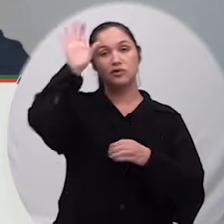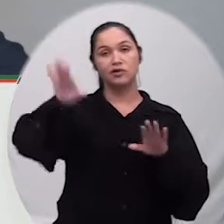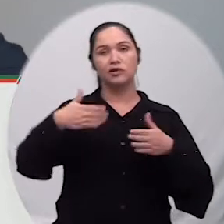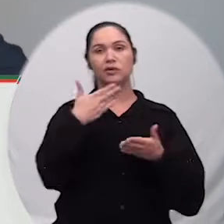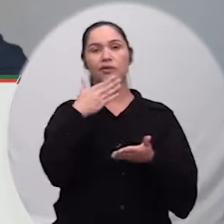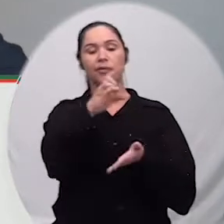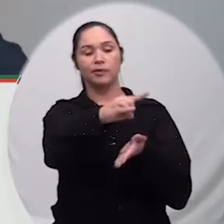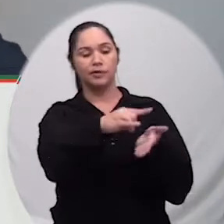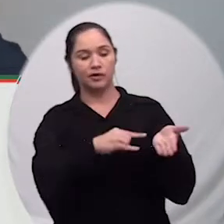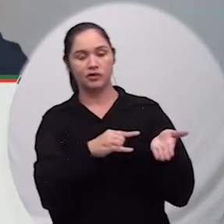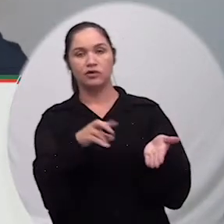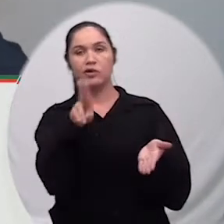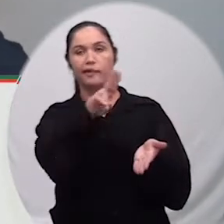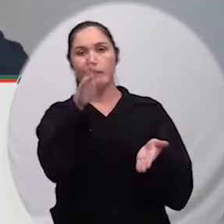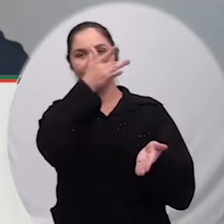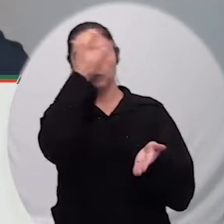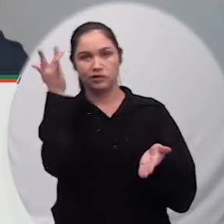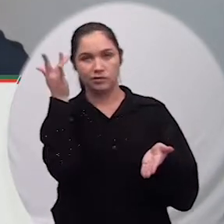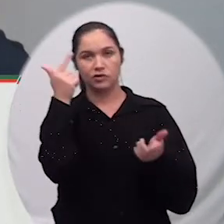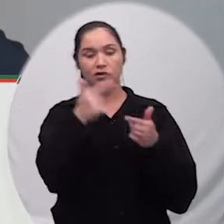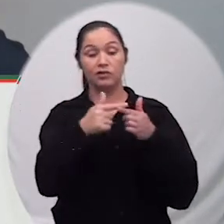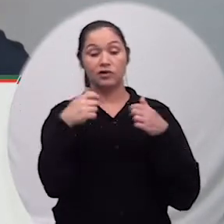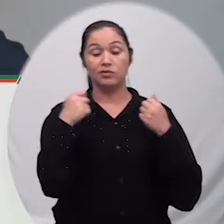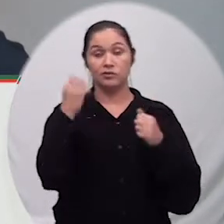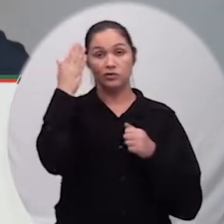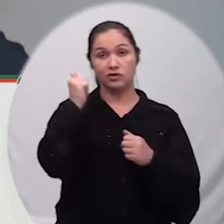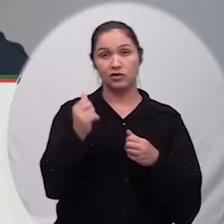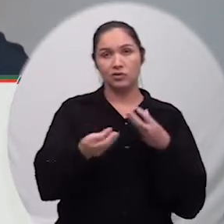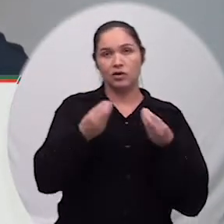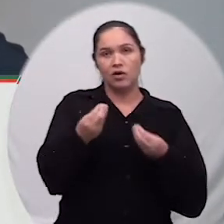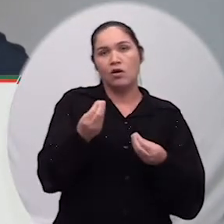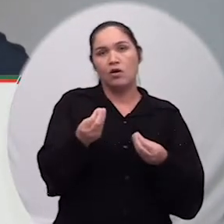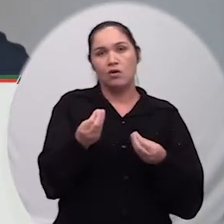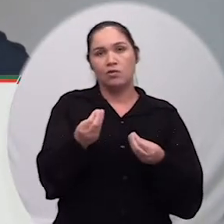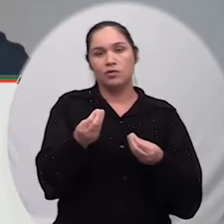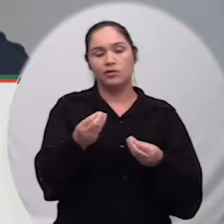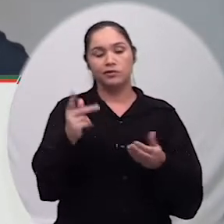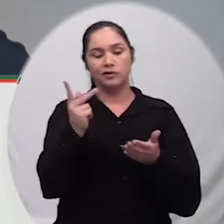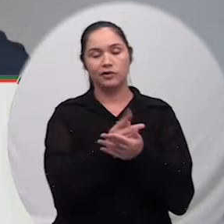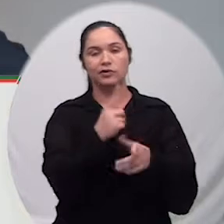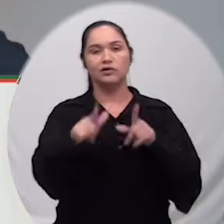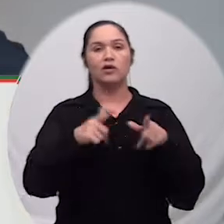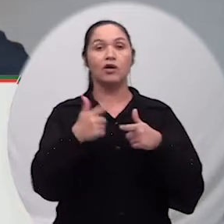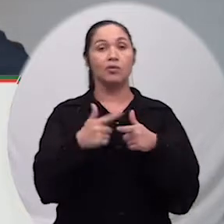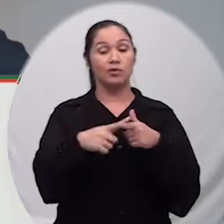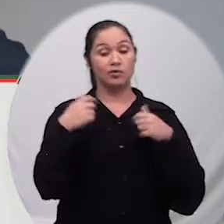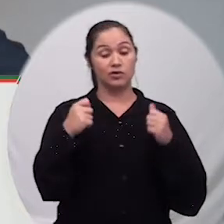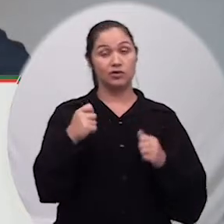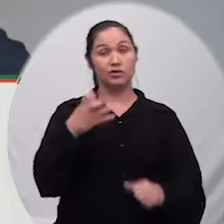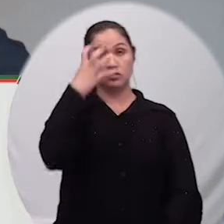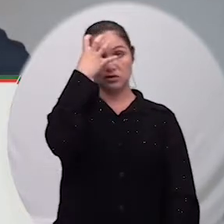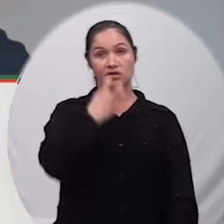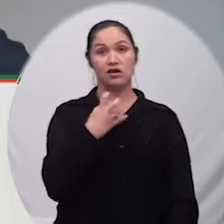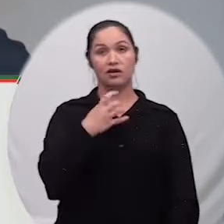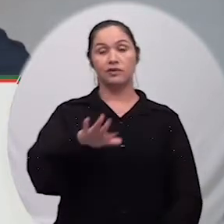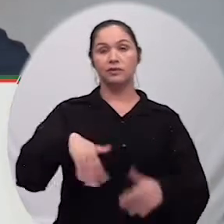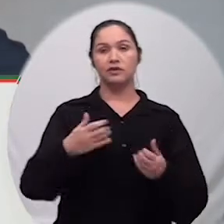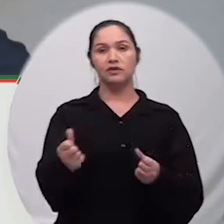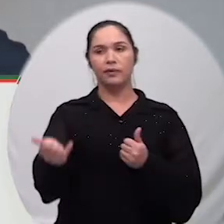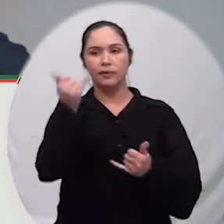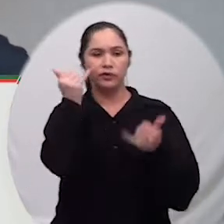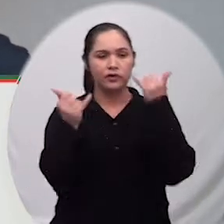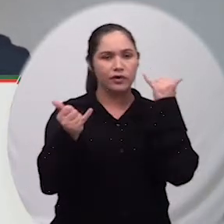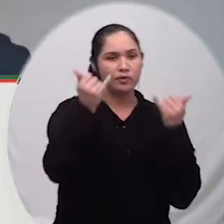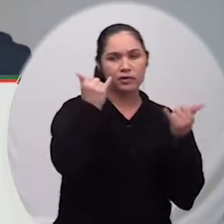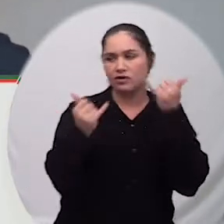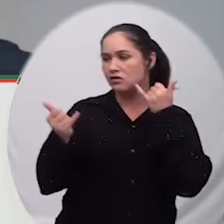dar visibilidade, né? Um trabalho que ele tem que ser sério, honesto, né? Então a gente recebe informações